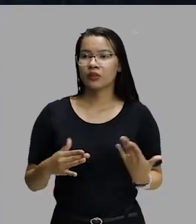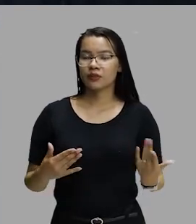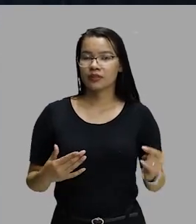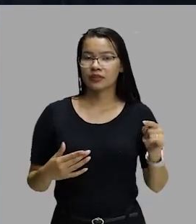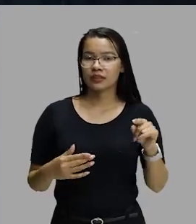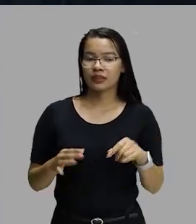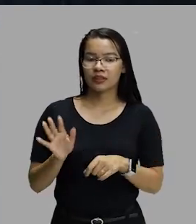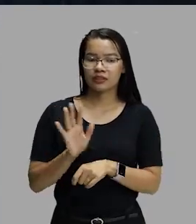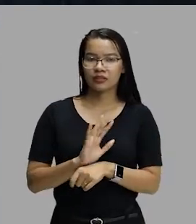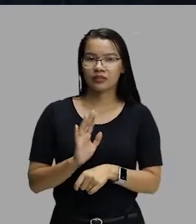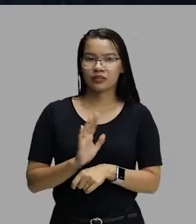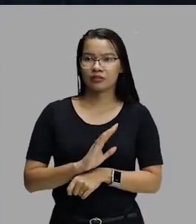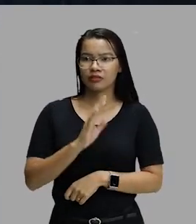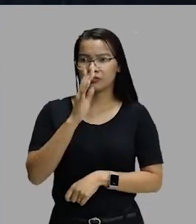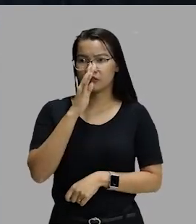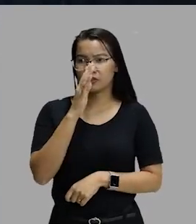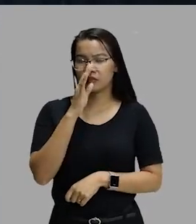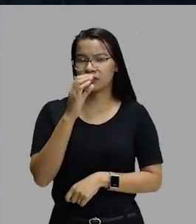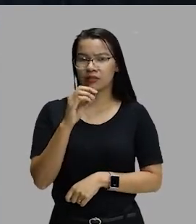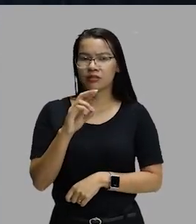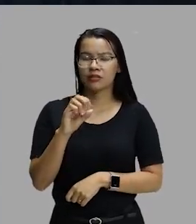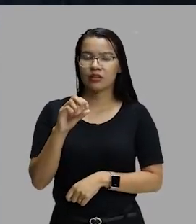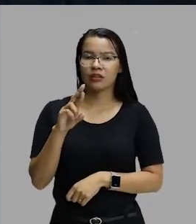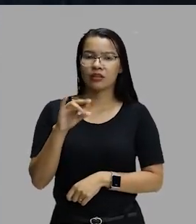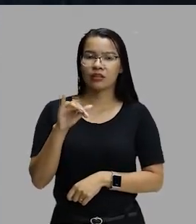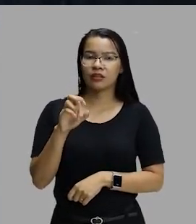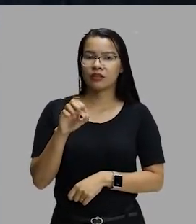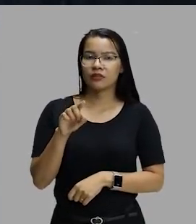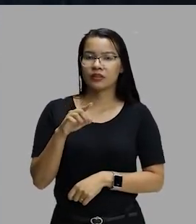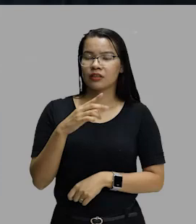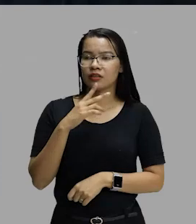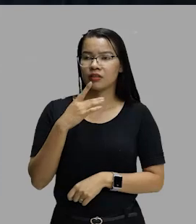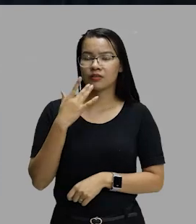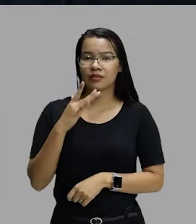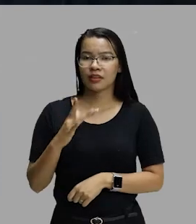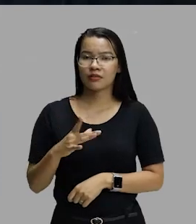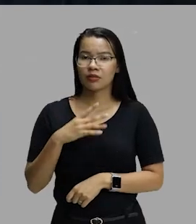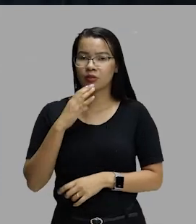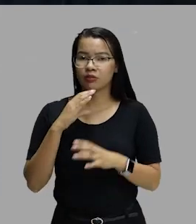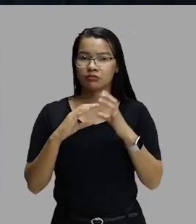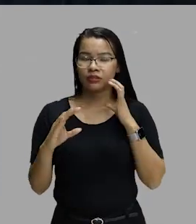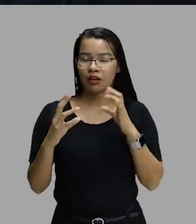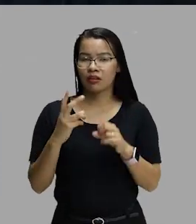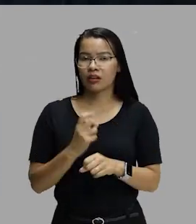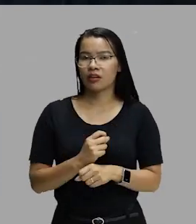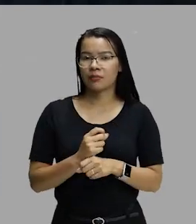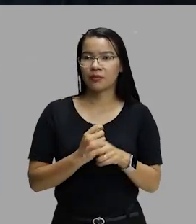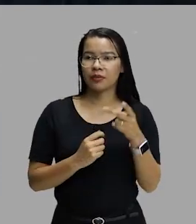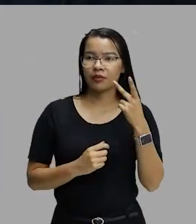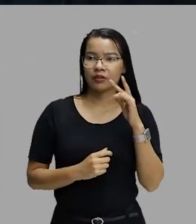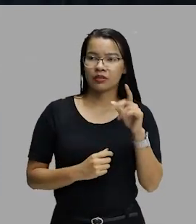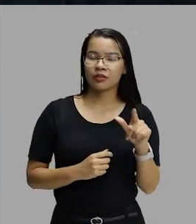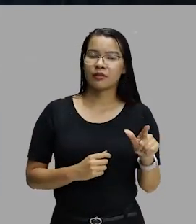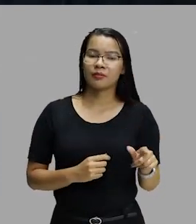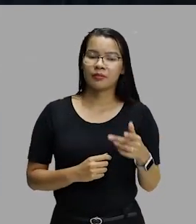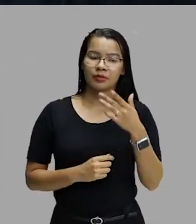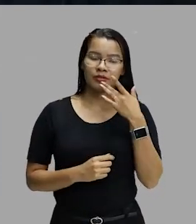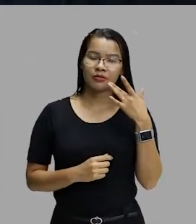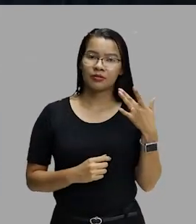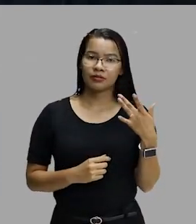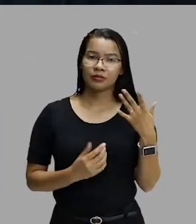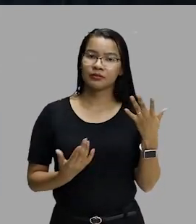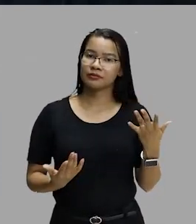você assiste a um filme, a uma série, você não sabe contar o resumo para alguém? Assim também como você sabe fazer o spoiler